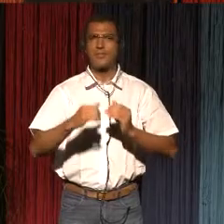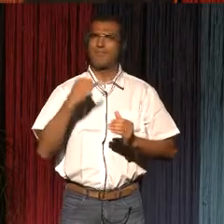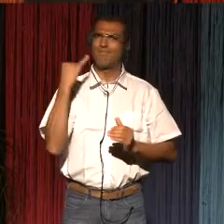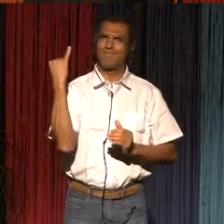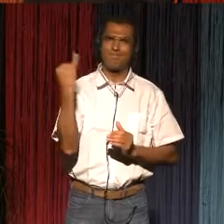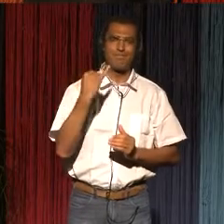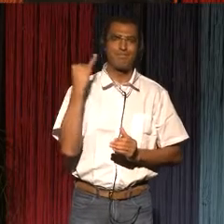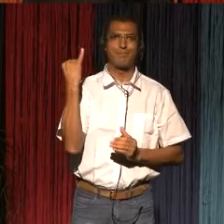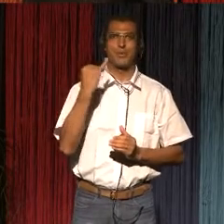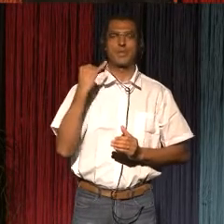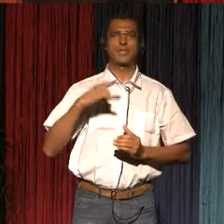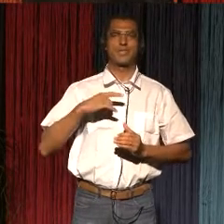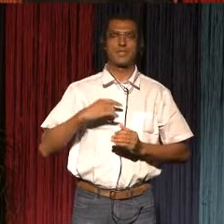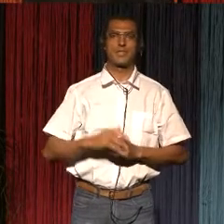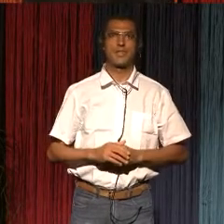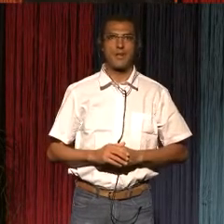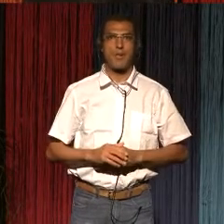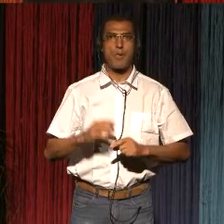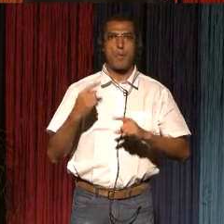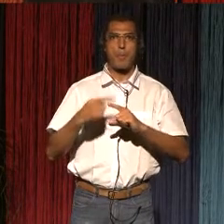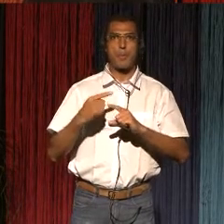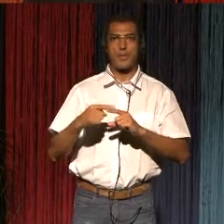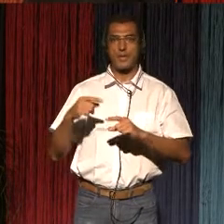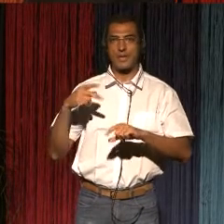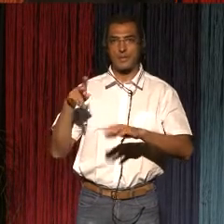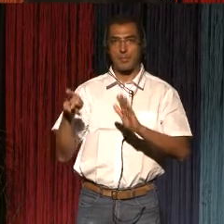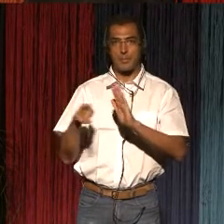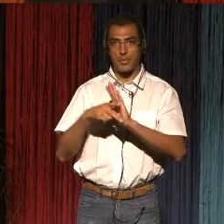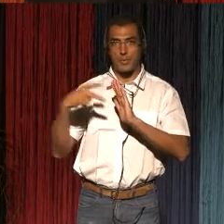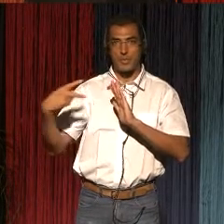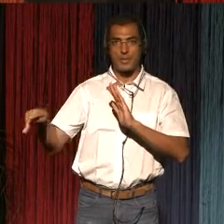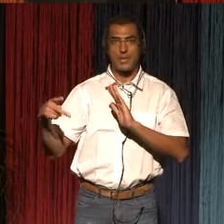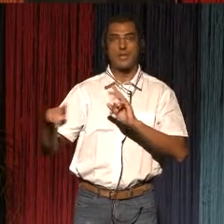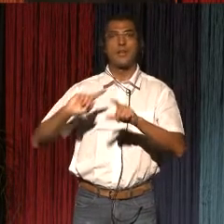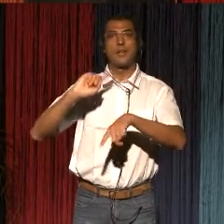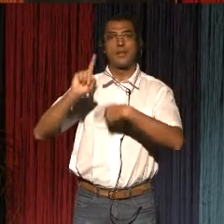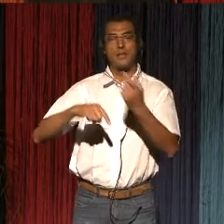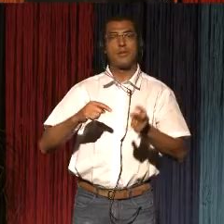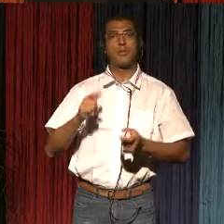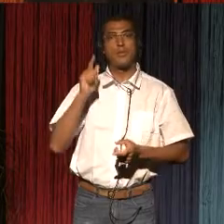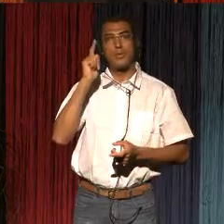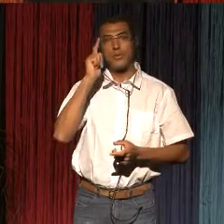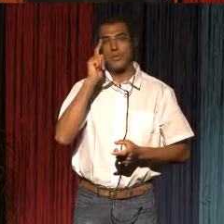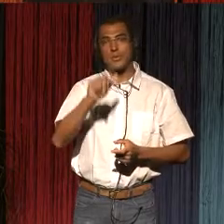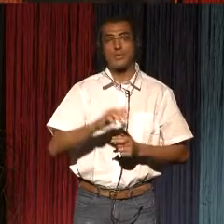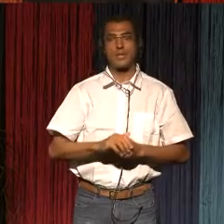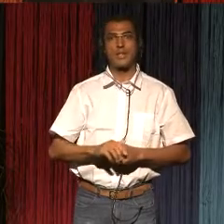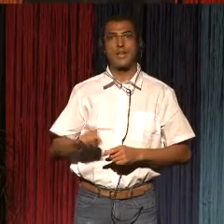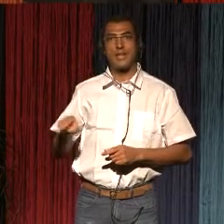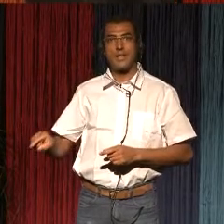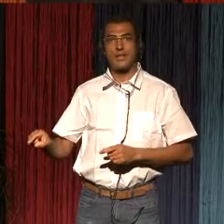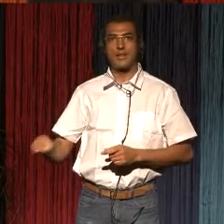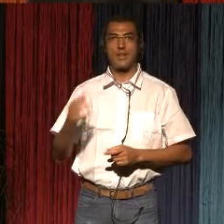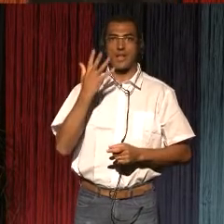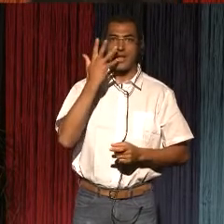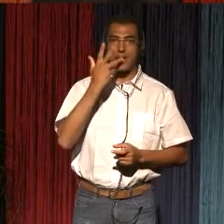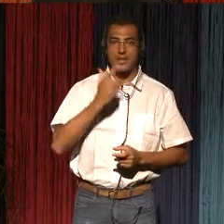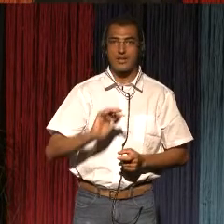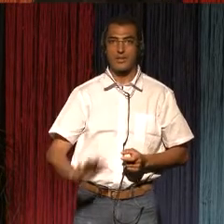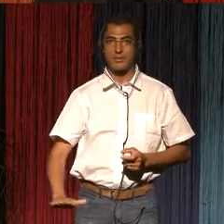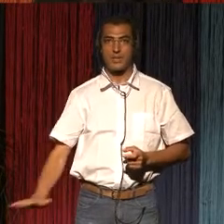muito importante para a função executiva. As crianças pequenas precisam estar expostas a muita linguagem oral